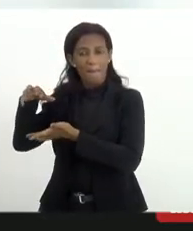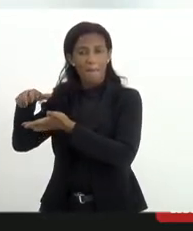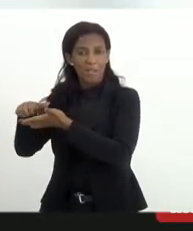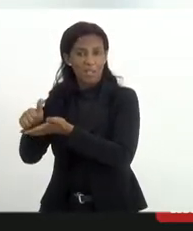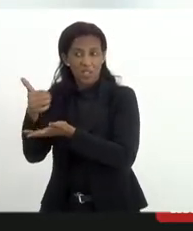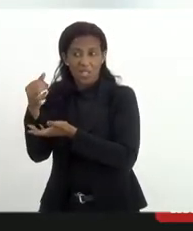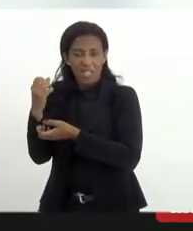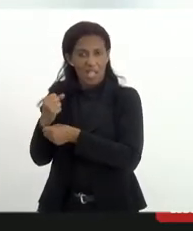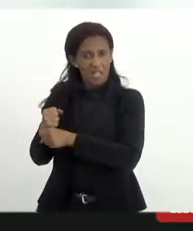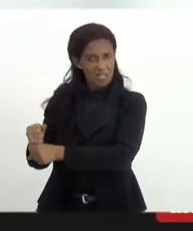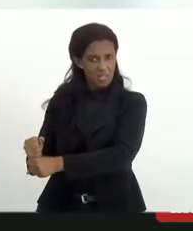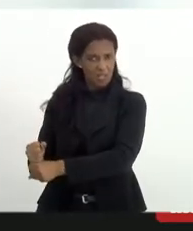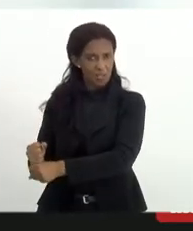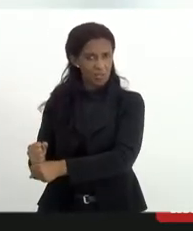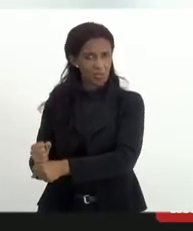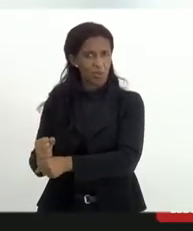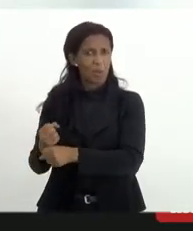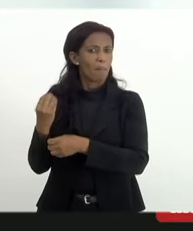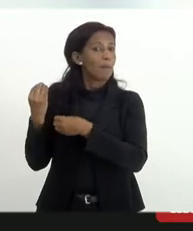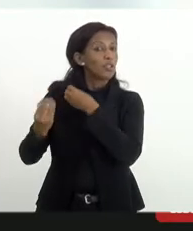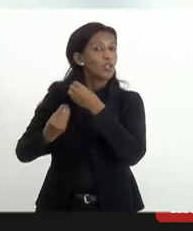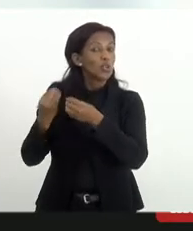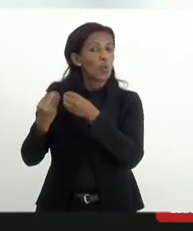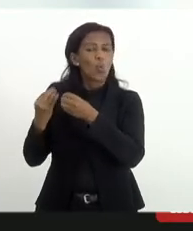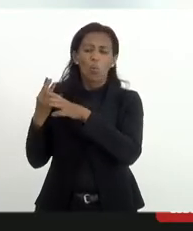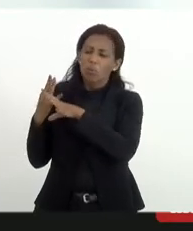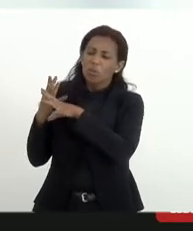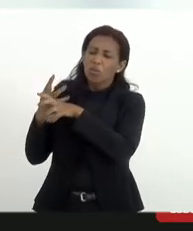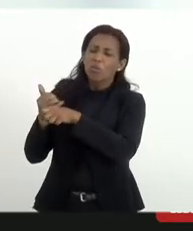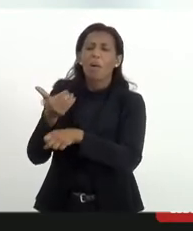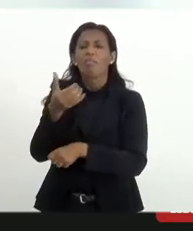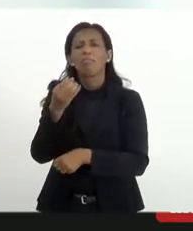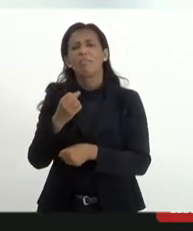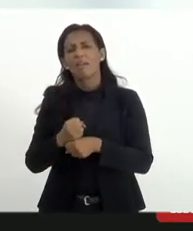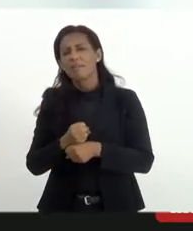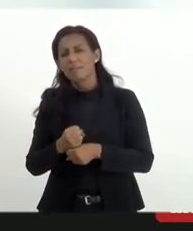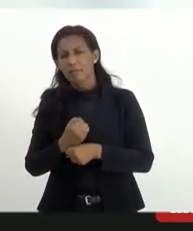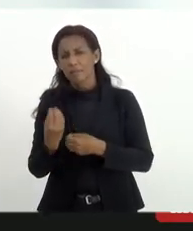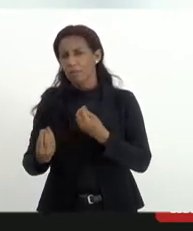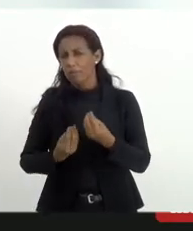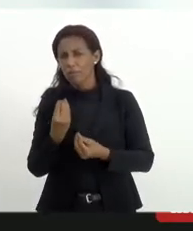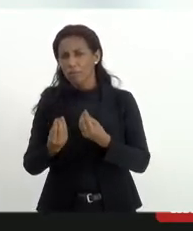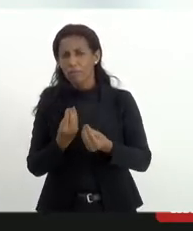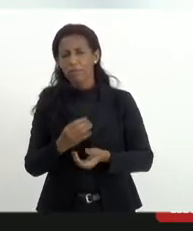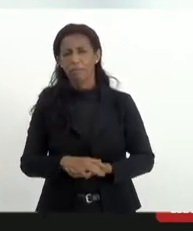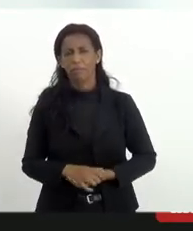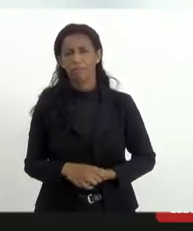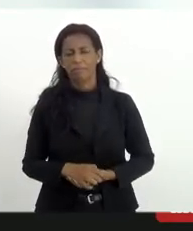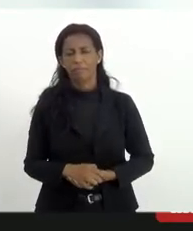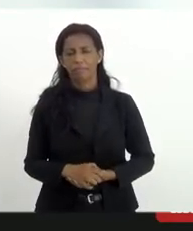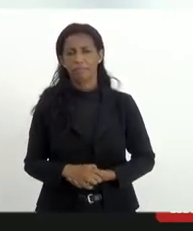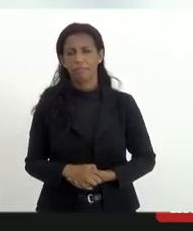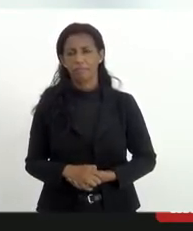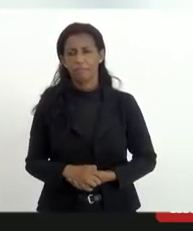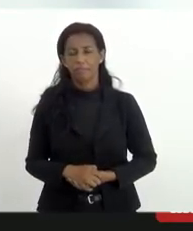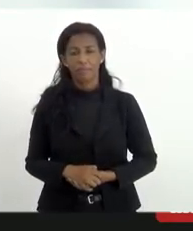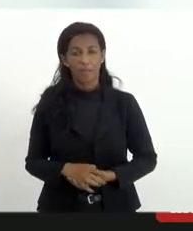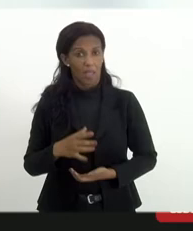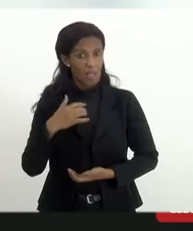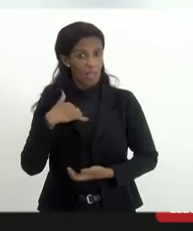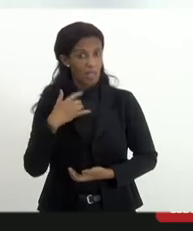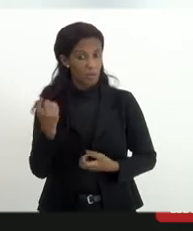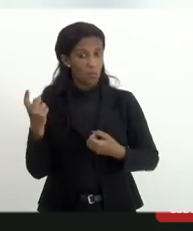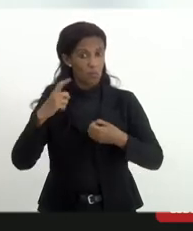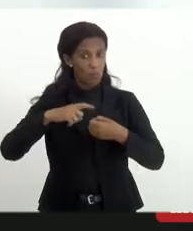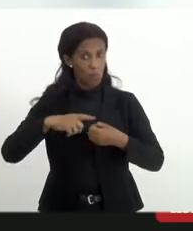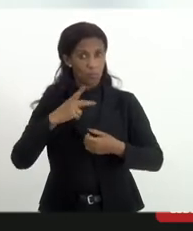década, é de como se conta esse prazo prescricional. Aí eu queria fazer, e volto a dizer,